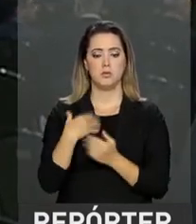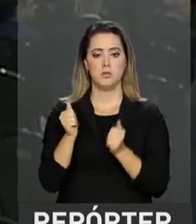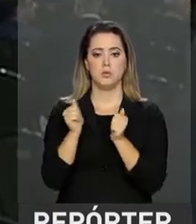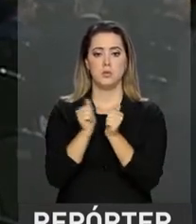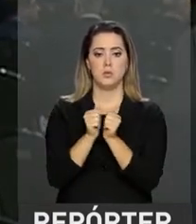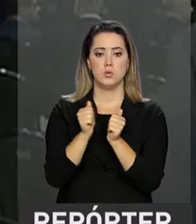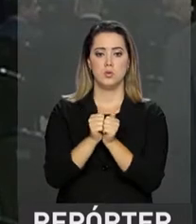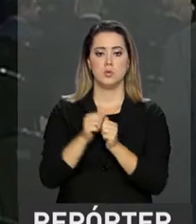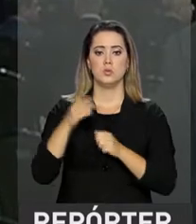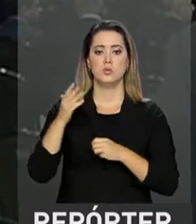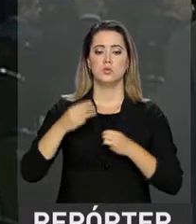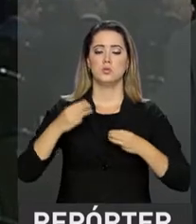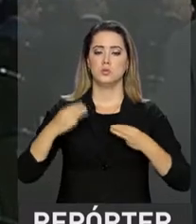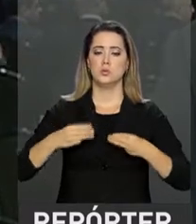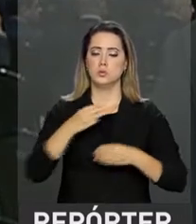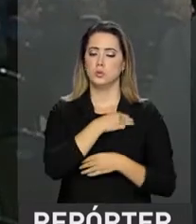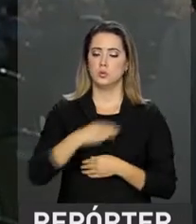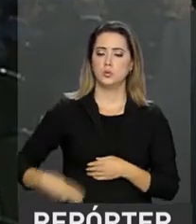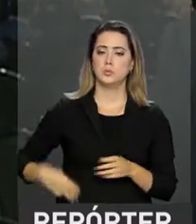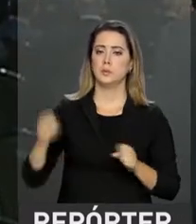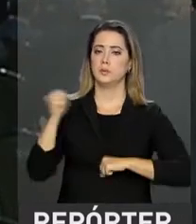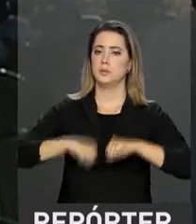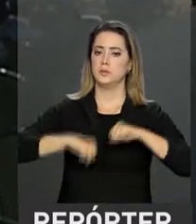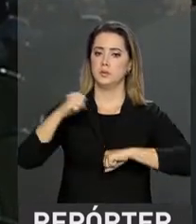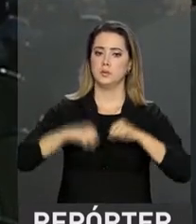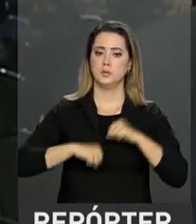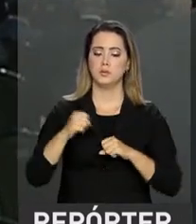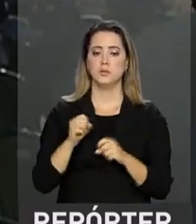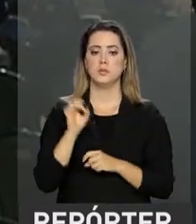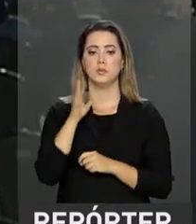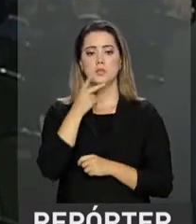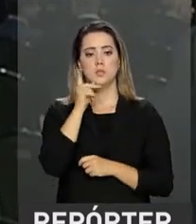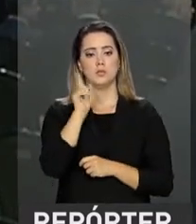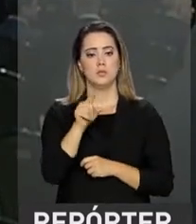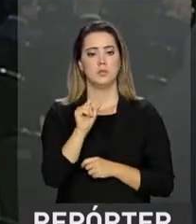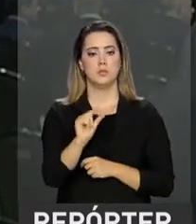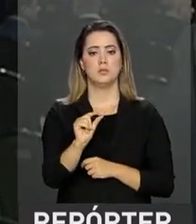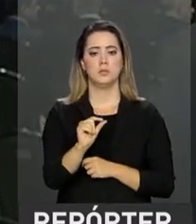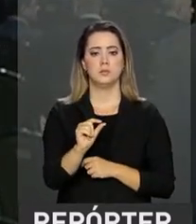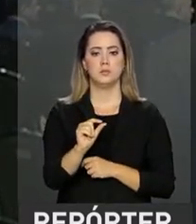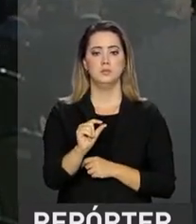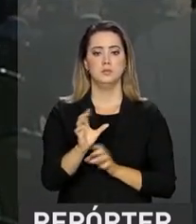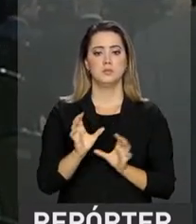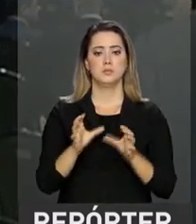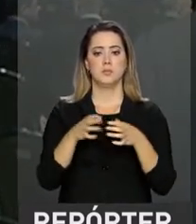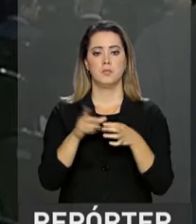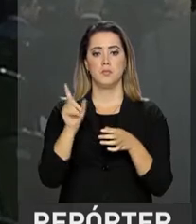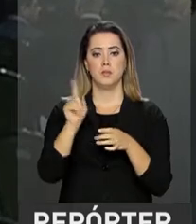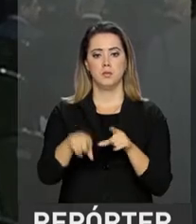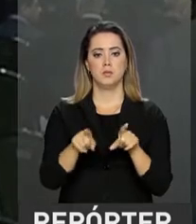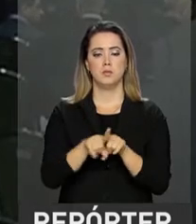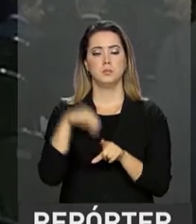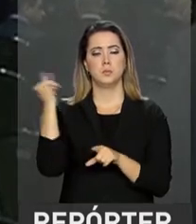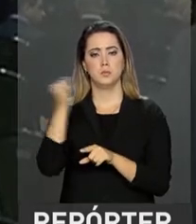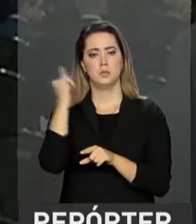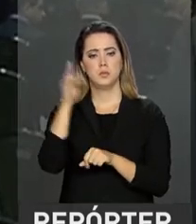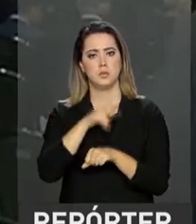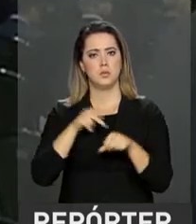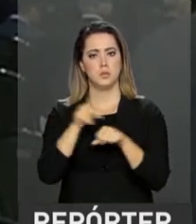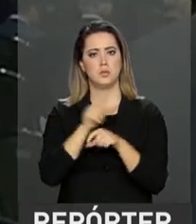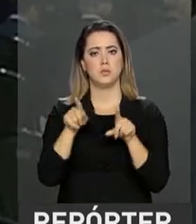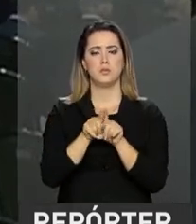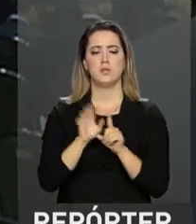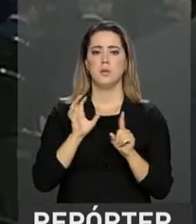do ministro da Indústria, Comércio Exterior e Serviços. Só para falar um pouquinho do setor, é um setor importante para o país e que